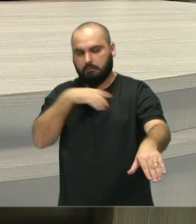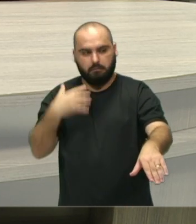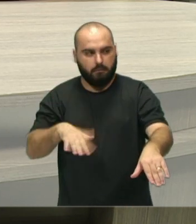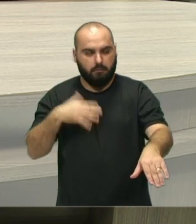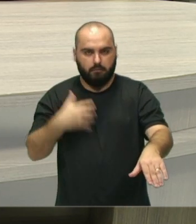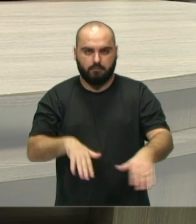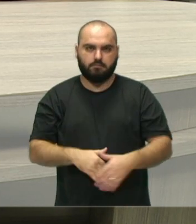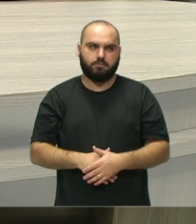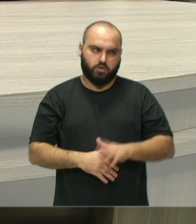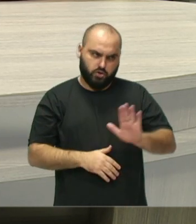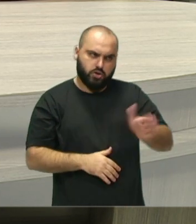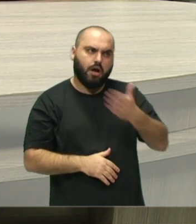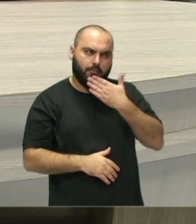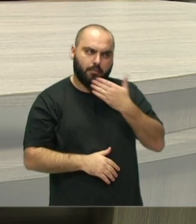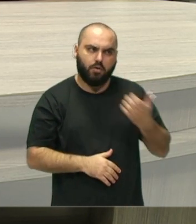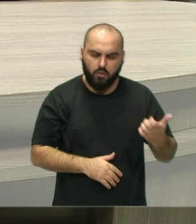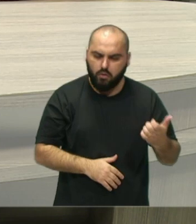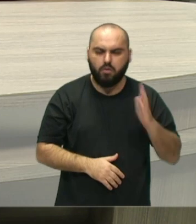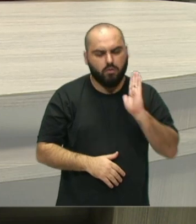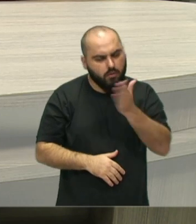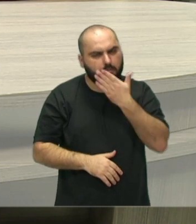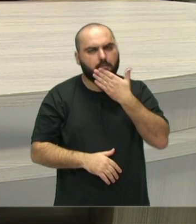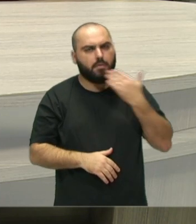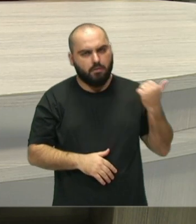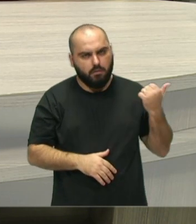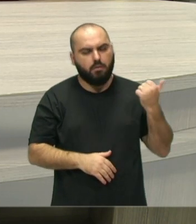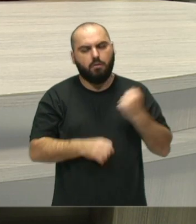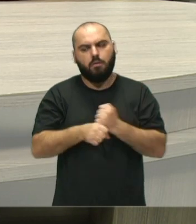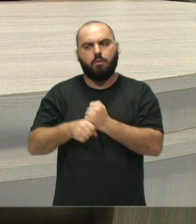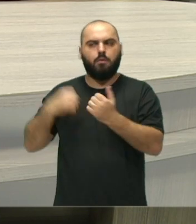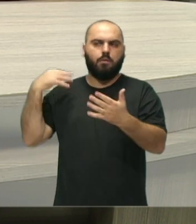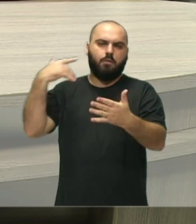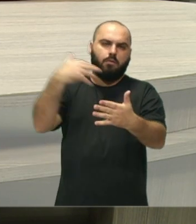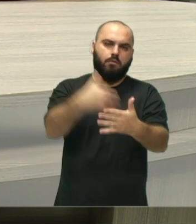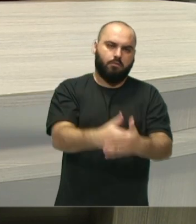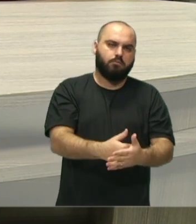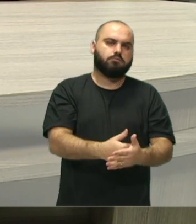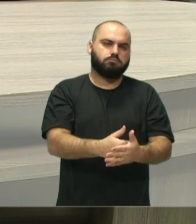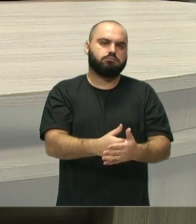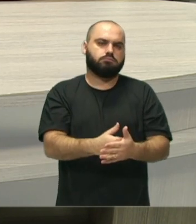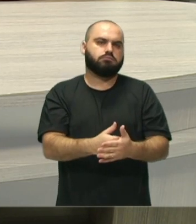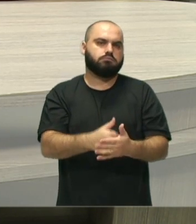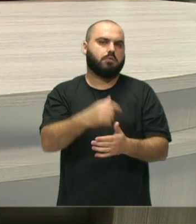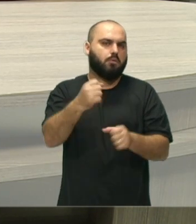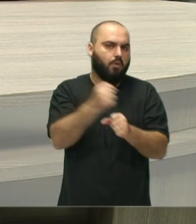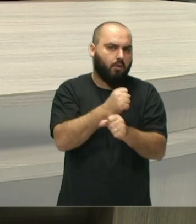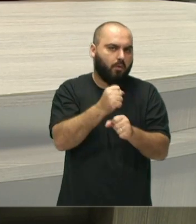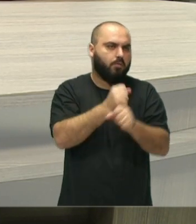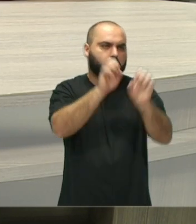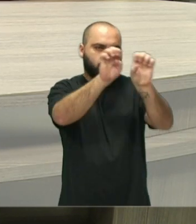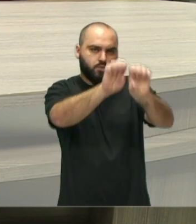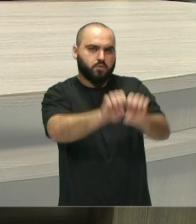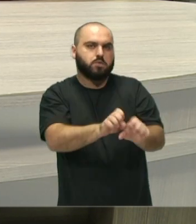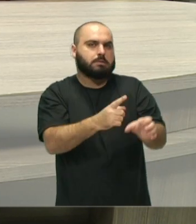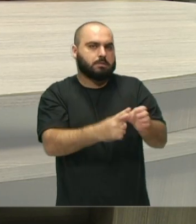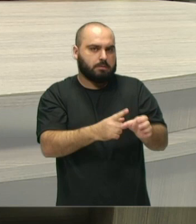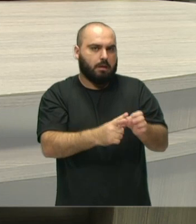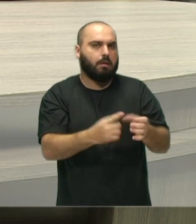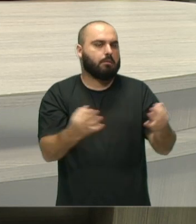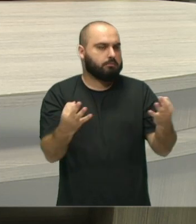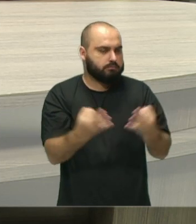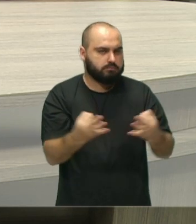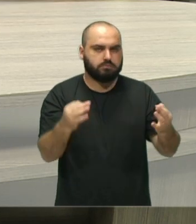né? Melhorou muito até, melhorou bastante nesses últimos anos e eles fizeram algumas obras estruturais na cidade, deu uma largada